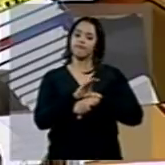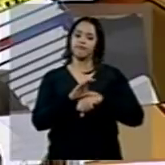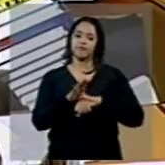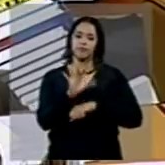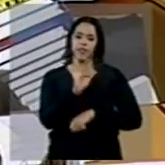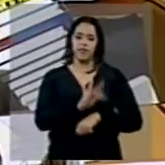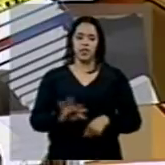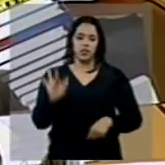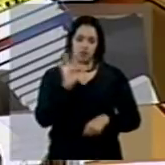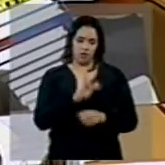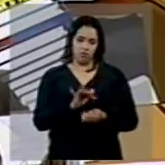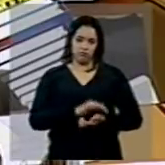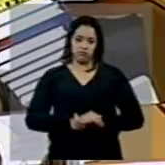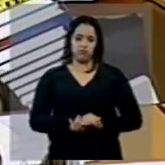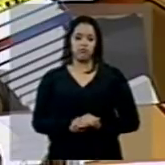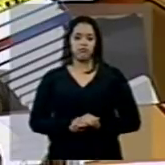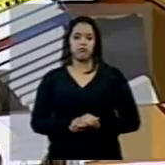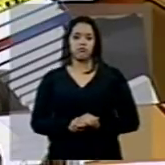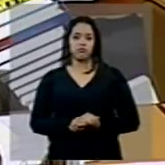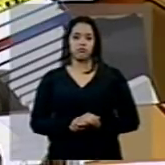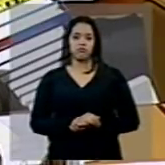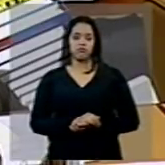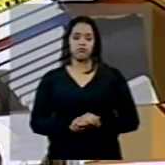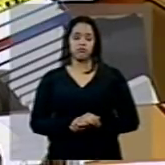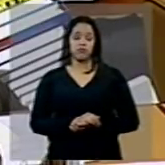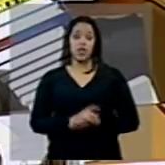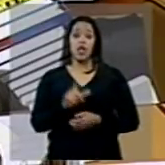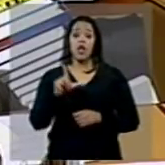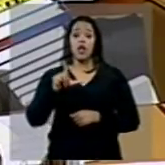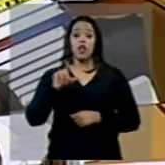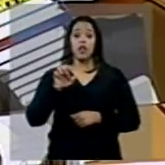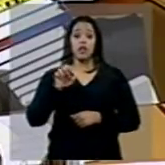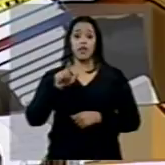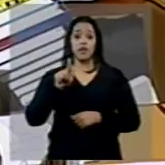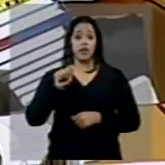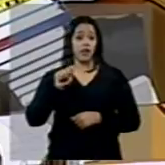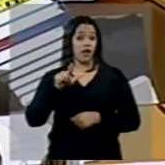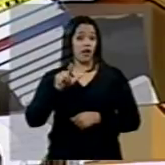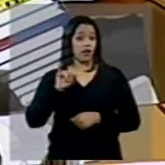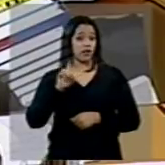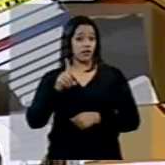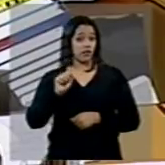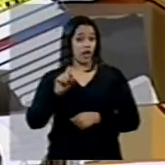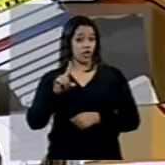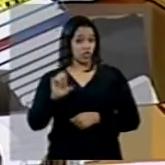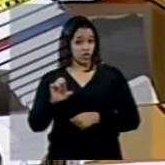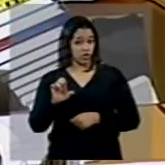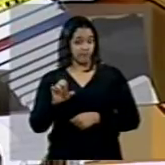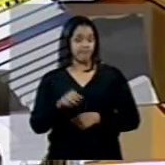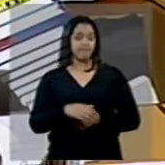Federal, que é o princípio da legalidade estrita.